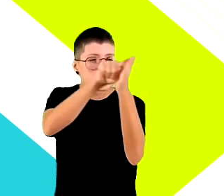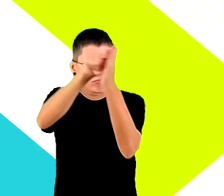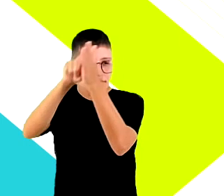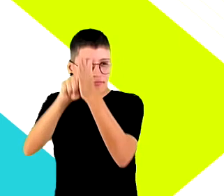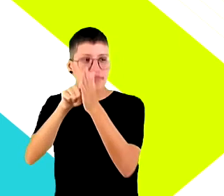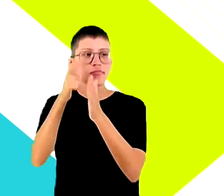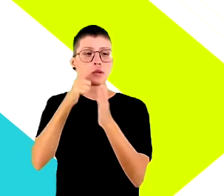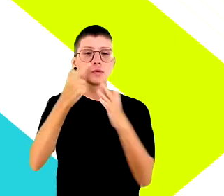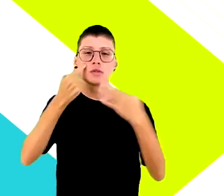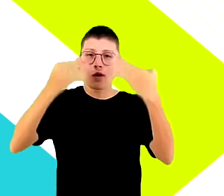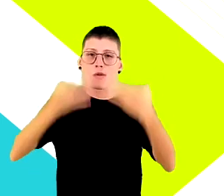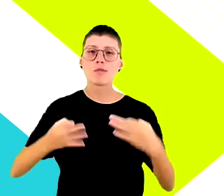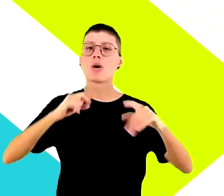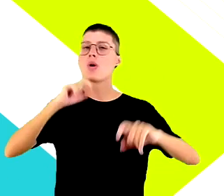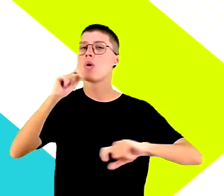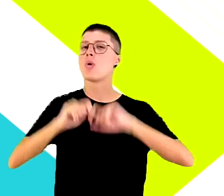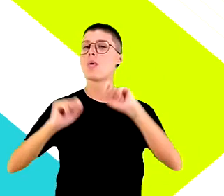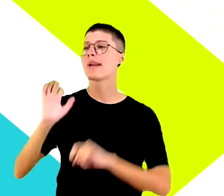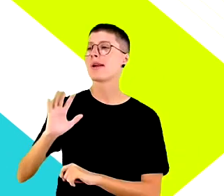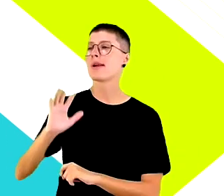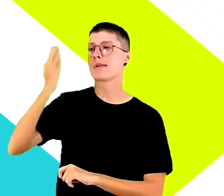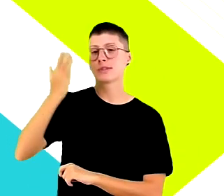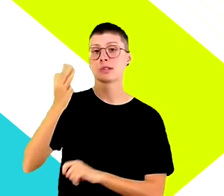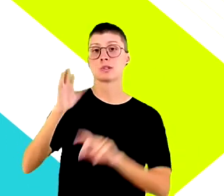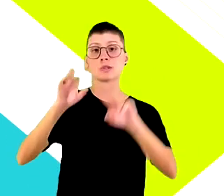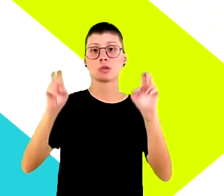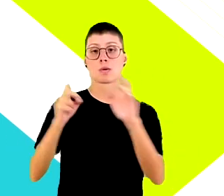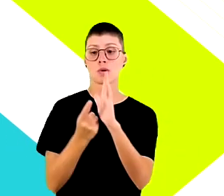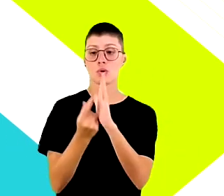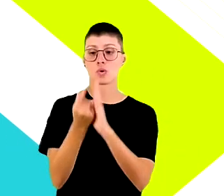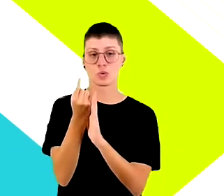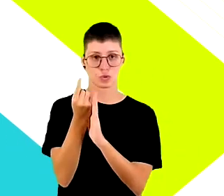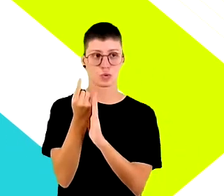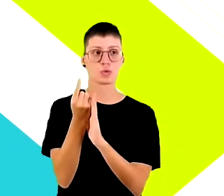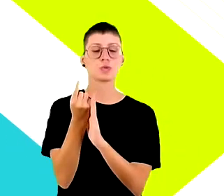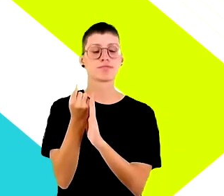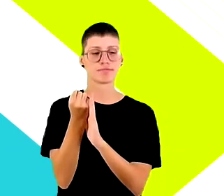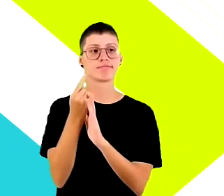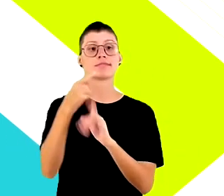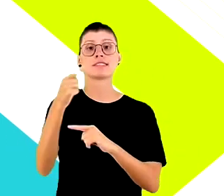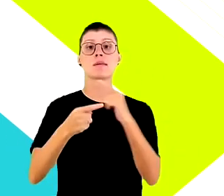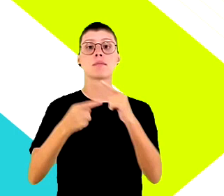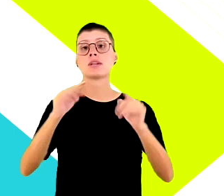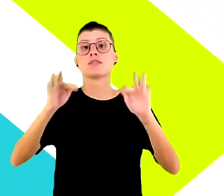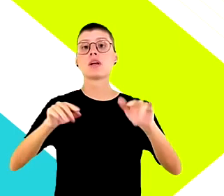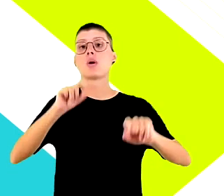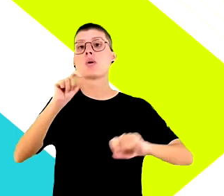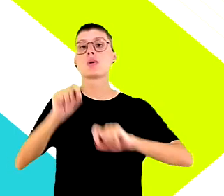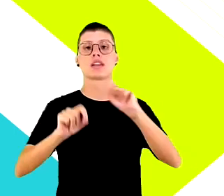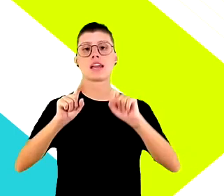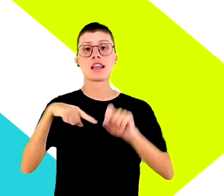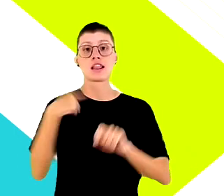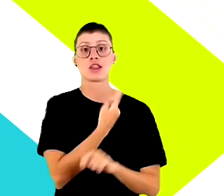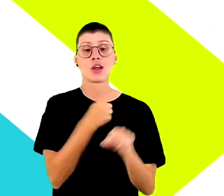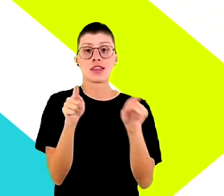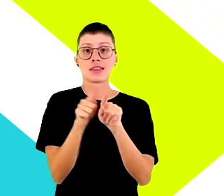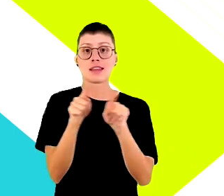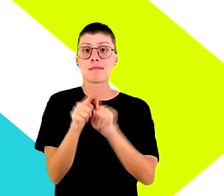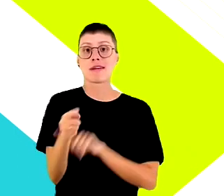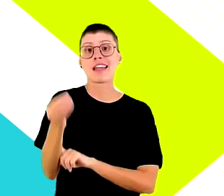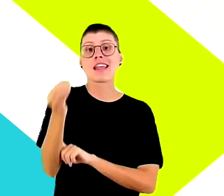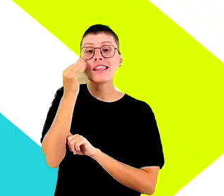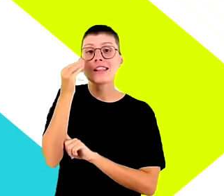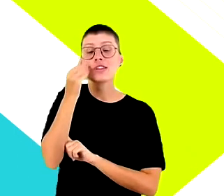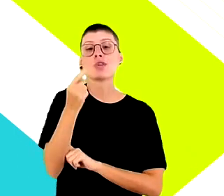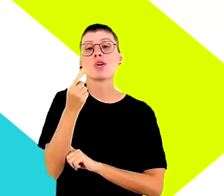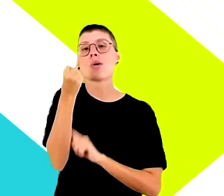que estava acontecendo em termos de custos. E aí, por fim, a gente também testou uma ferramenta, né, para o